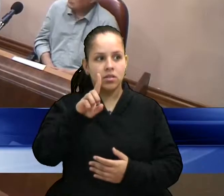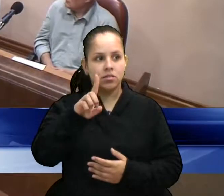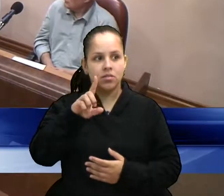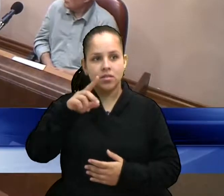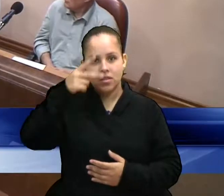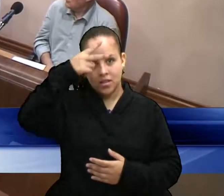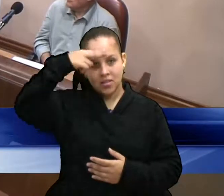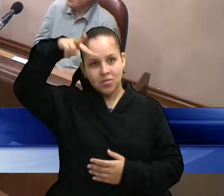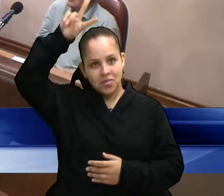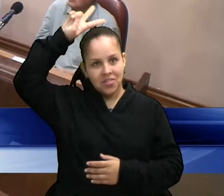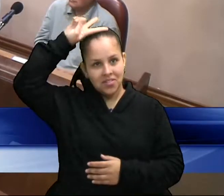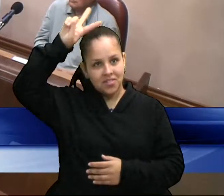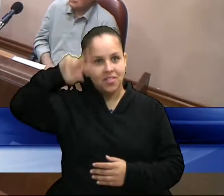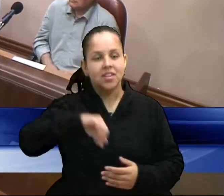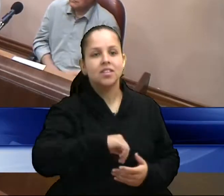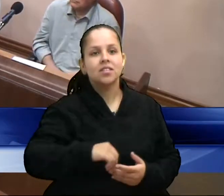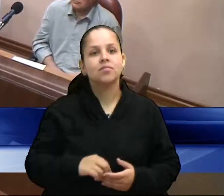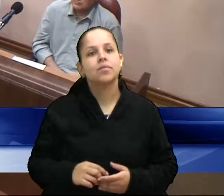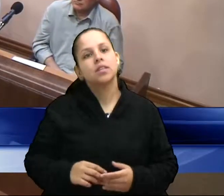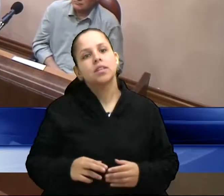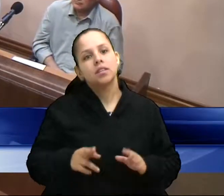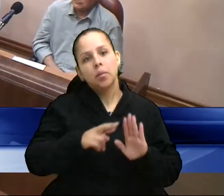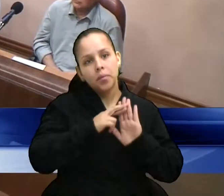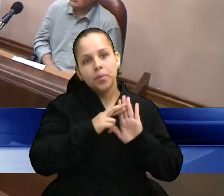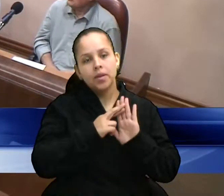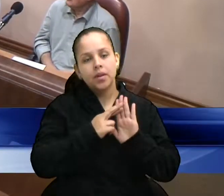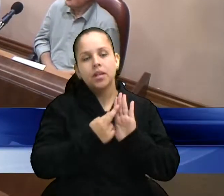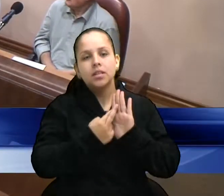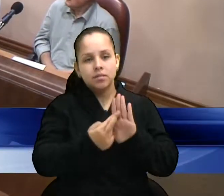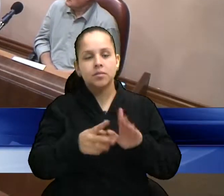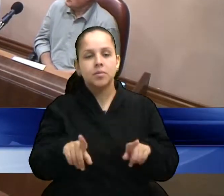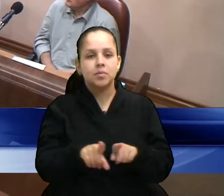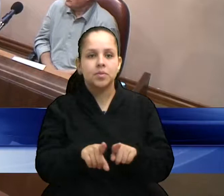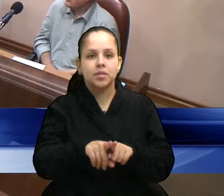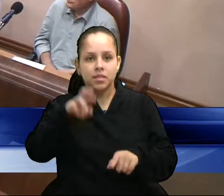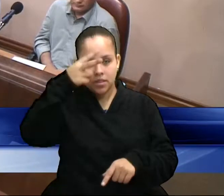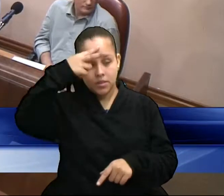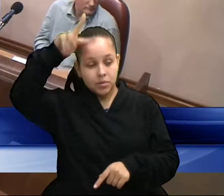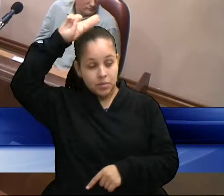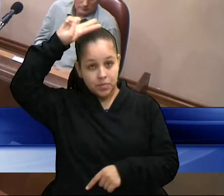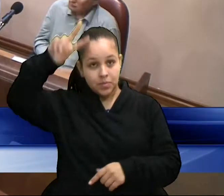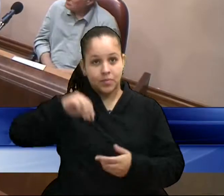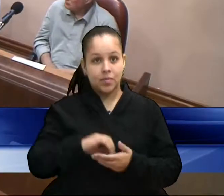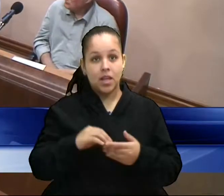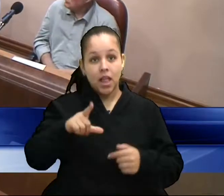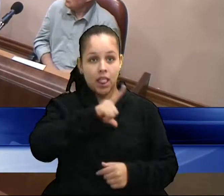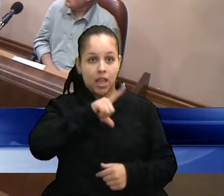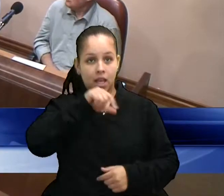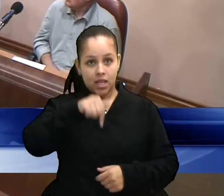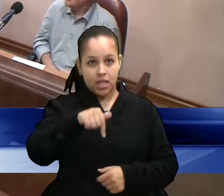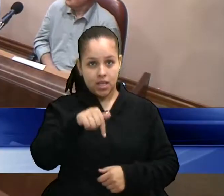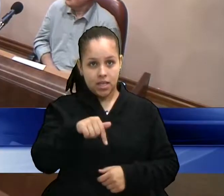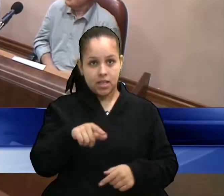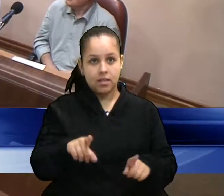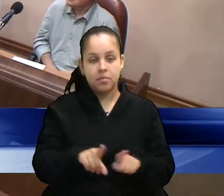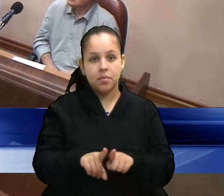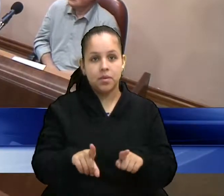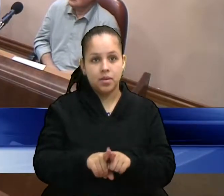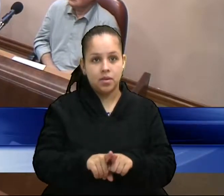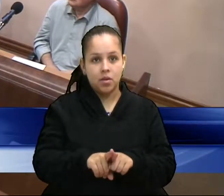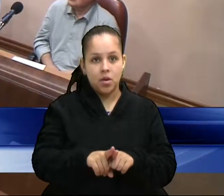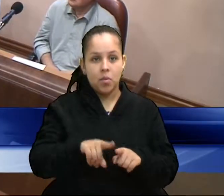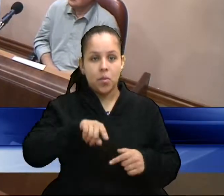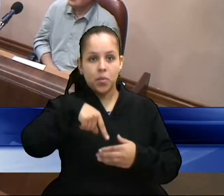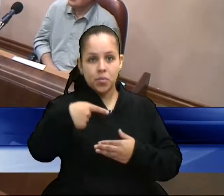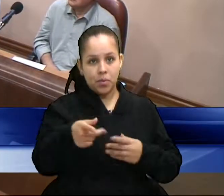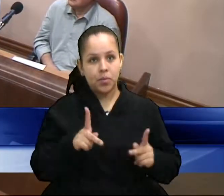então está representando o vereador Edson da Rosa. Nós temos aqui, então, o próximo inscrito, então, o senhor José